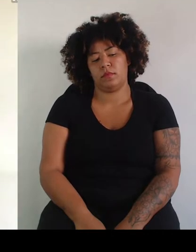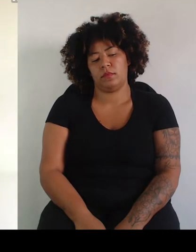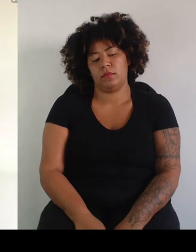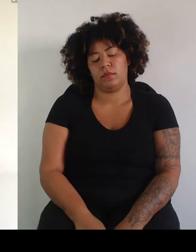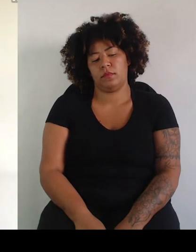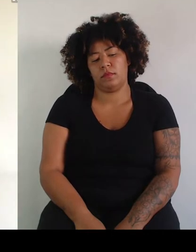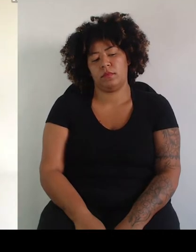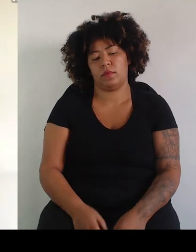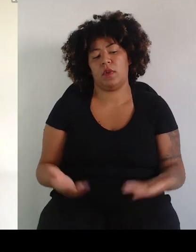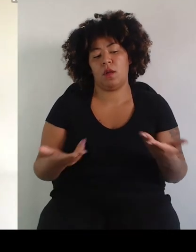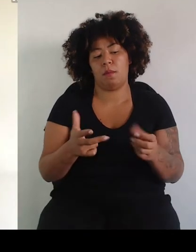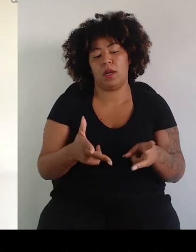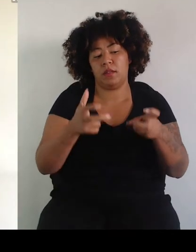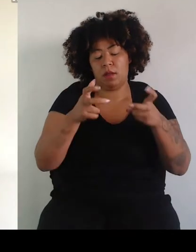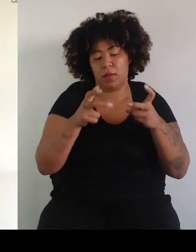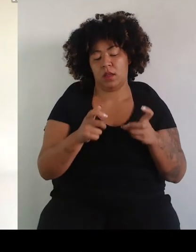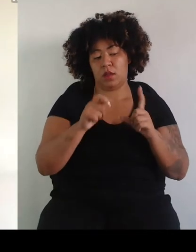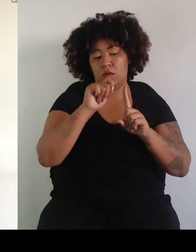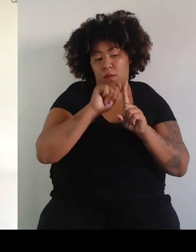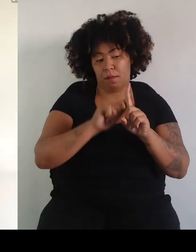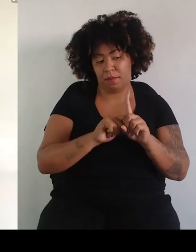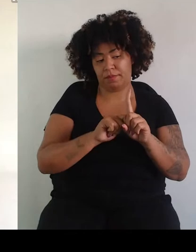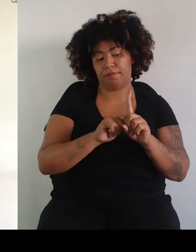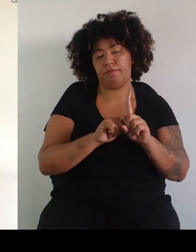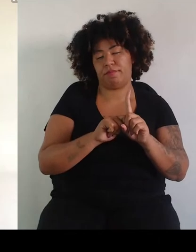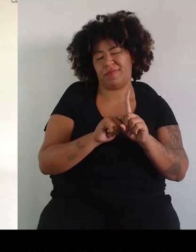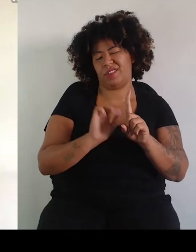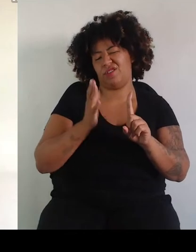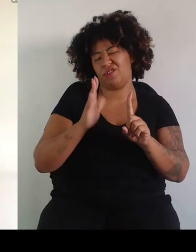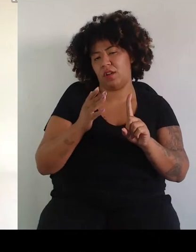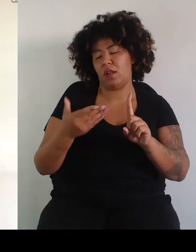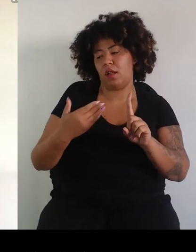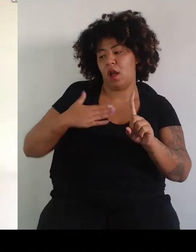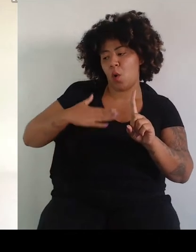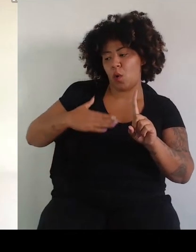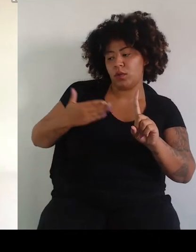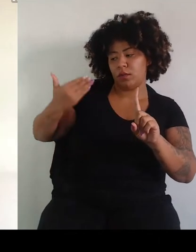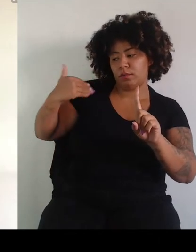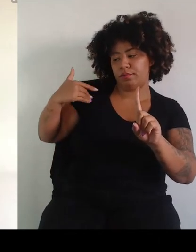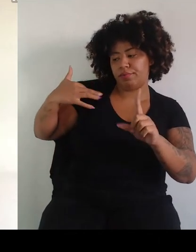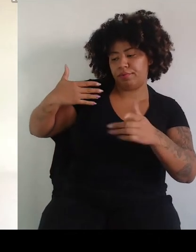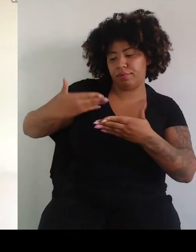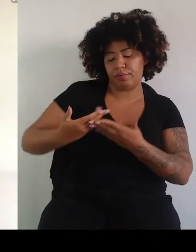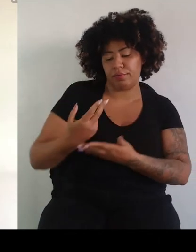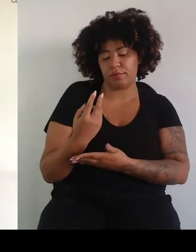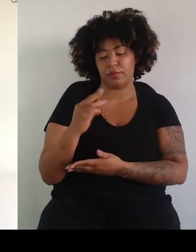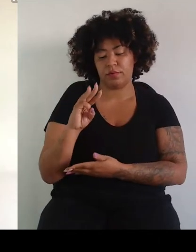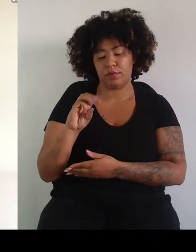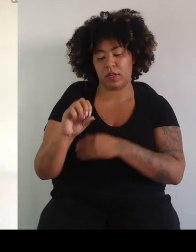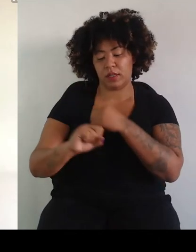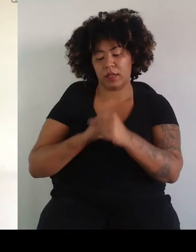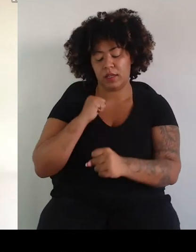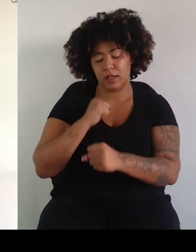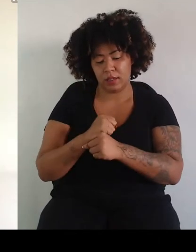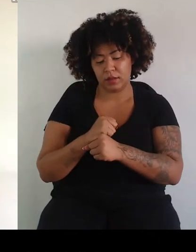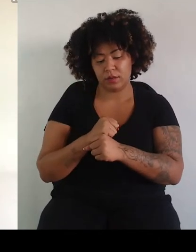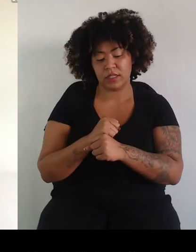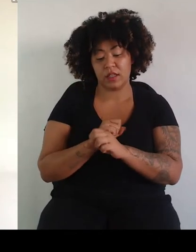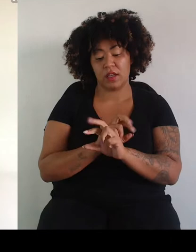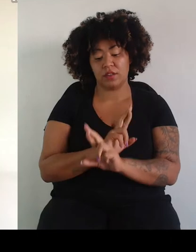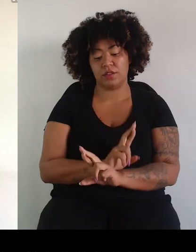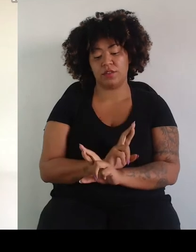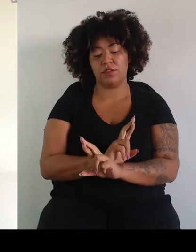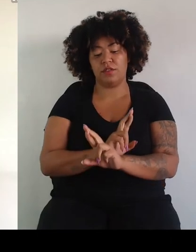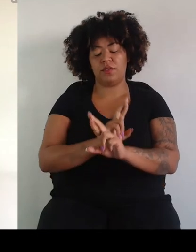morto aos quase 30 anos deveria Camargo e não tem os mesmos dramas pessoais